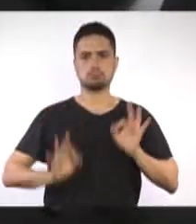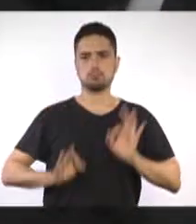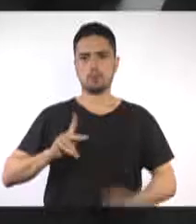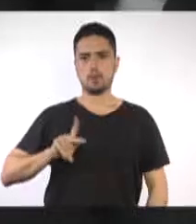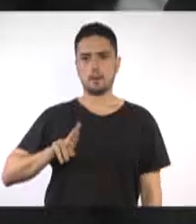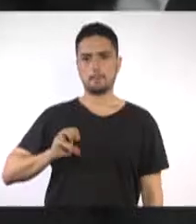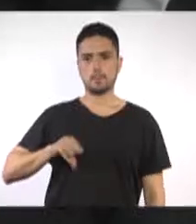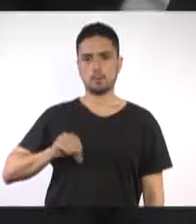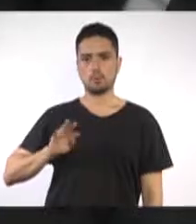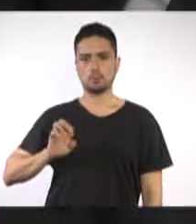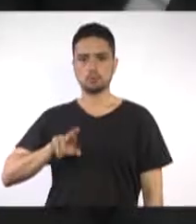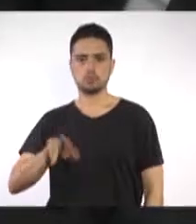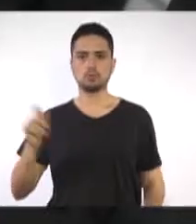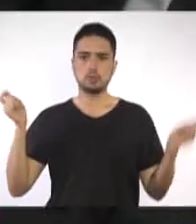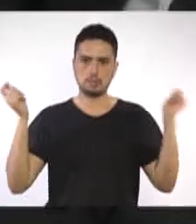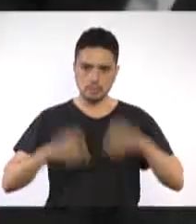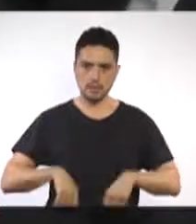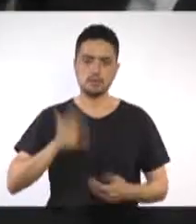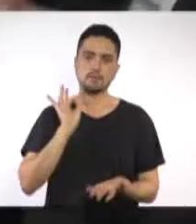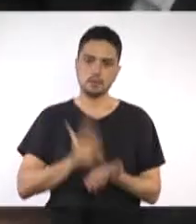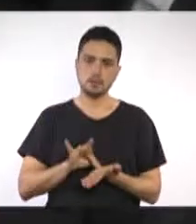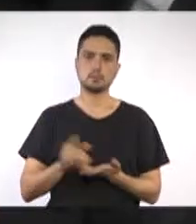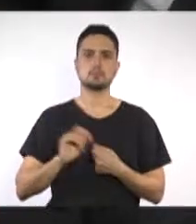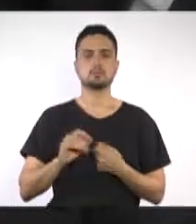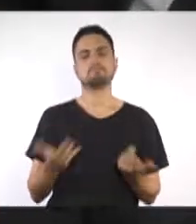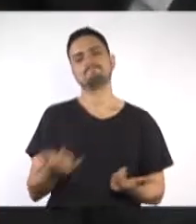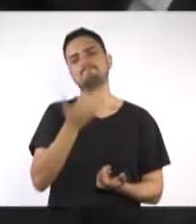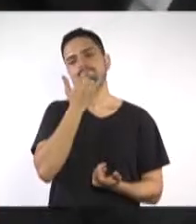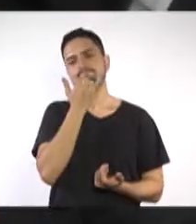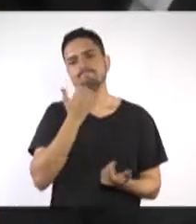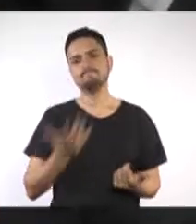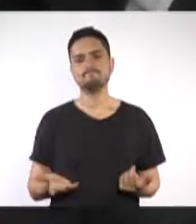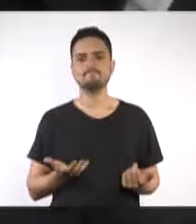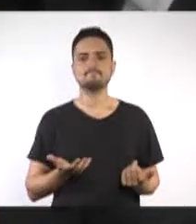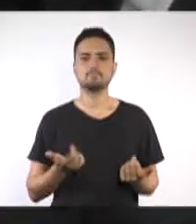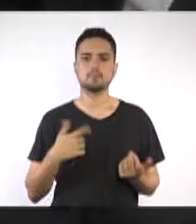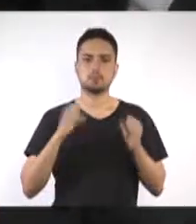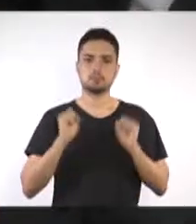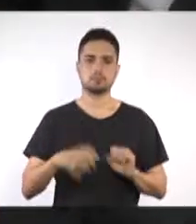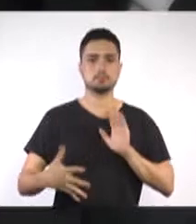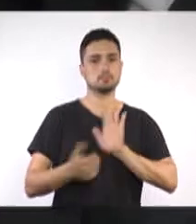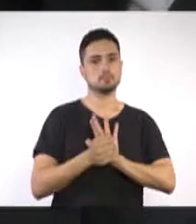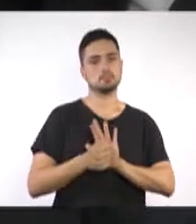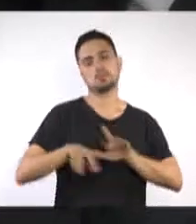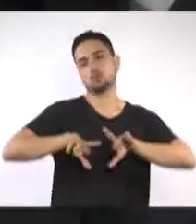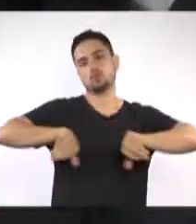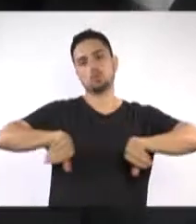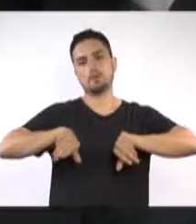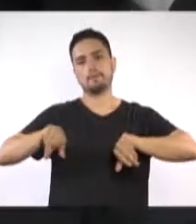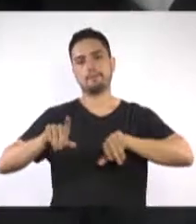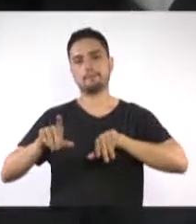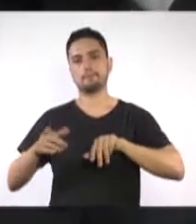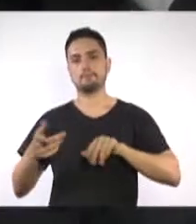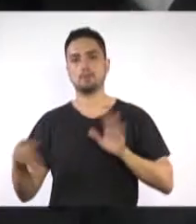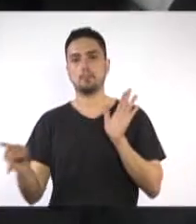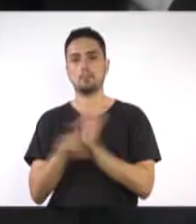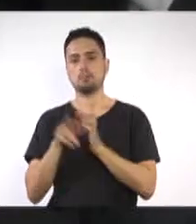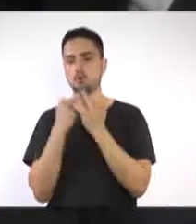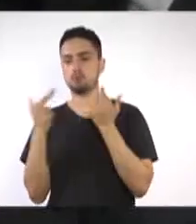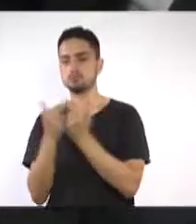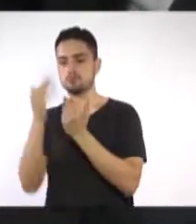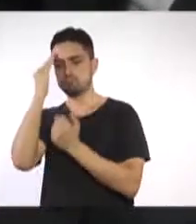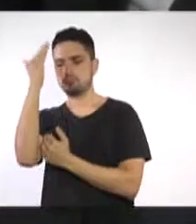Mas permito-me o registro, não em forma de questão de ordem, mas apenas para que não